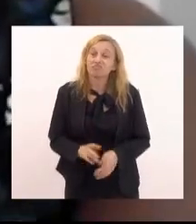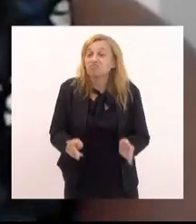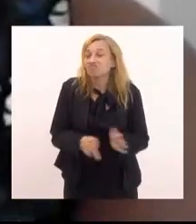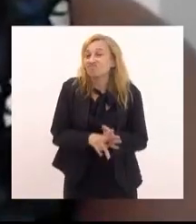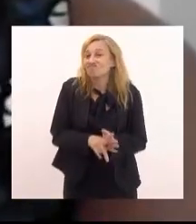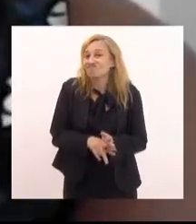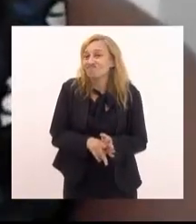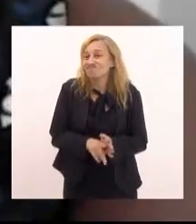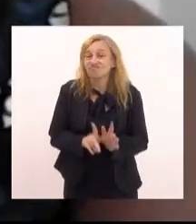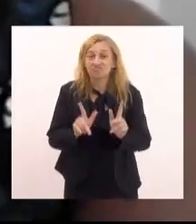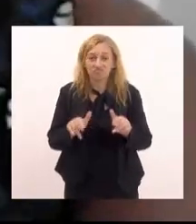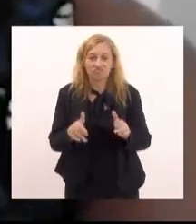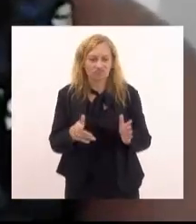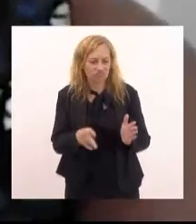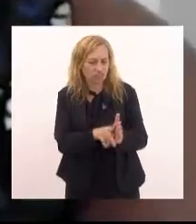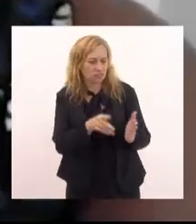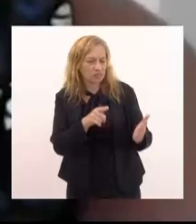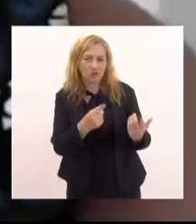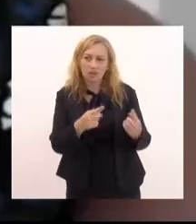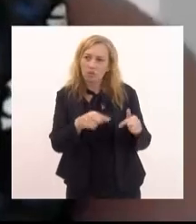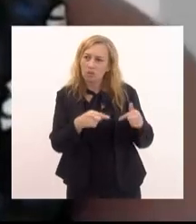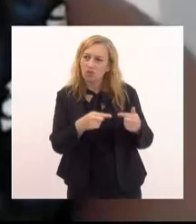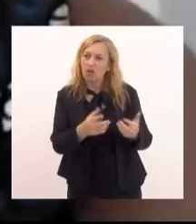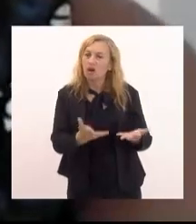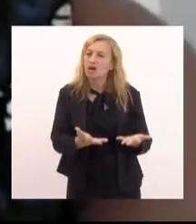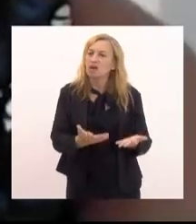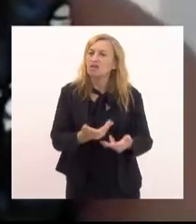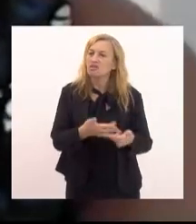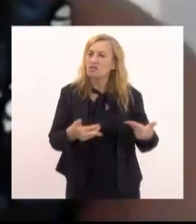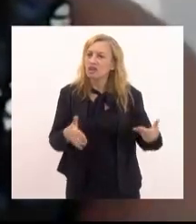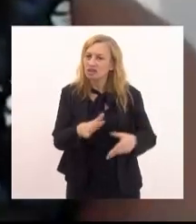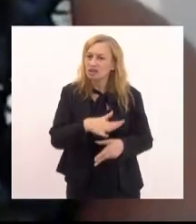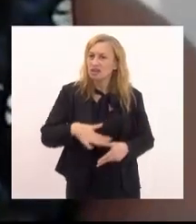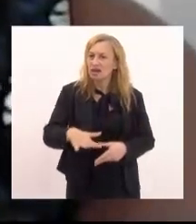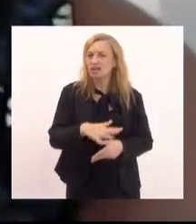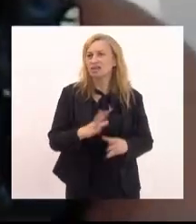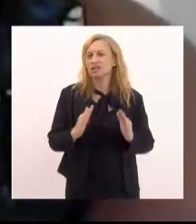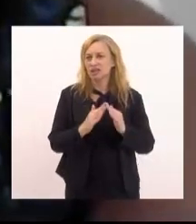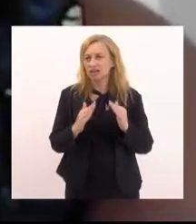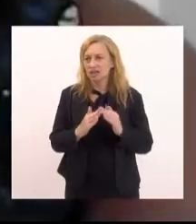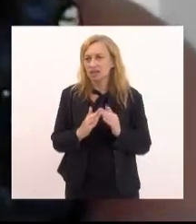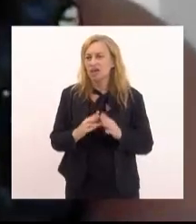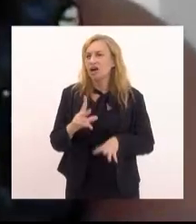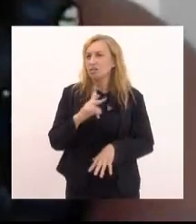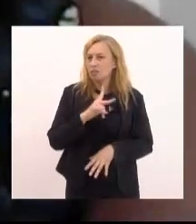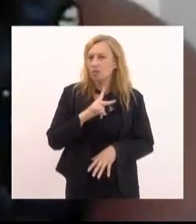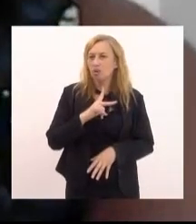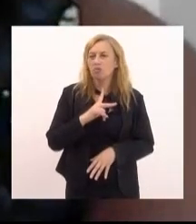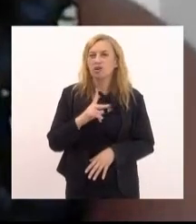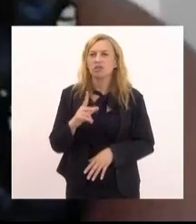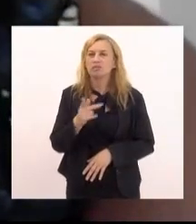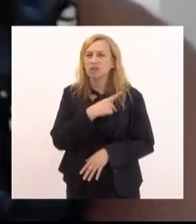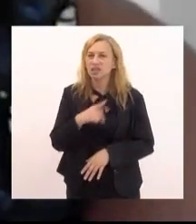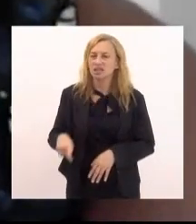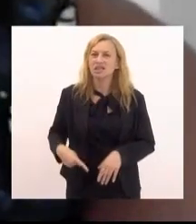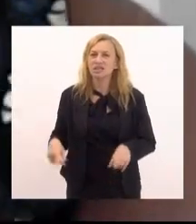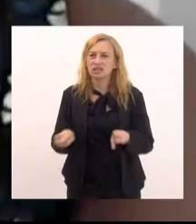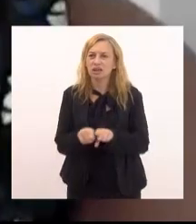projeto como esse nos provoca. Eu sei que muitos setores dessa casa, inclusive a própria presidência